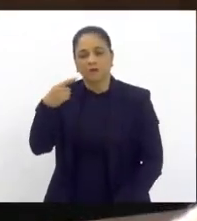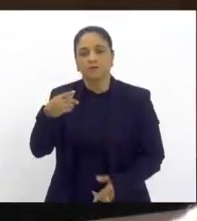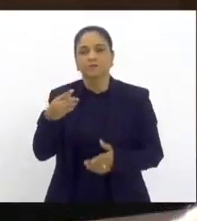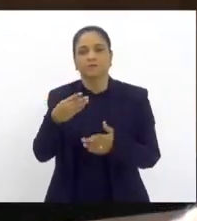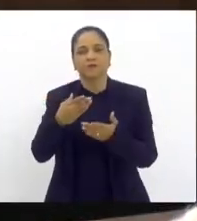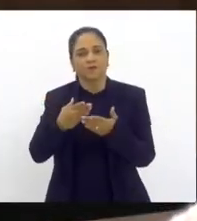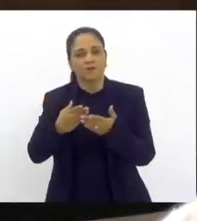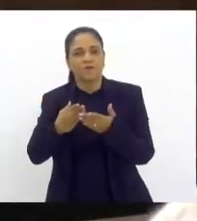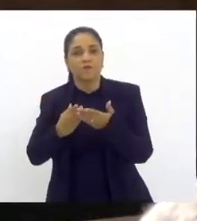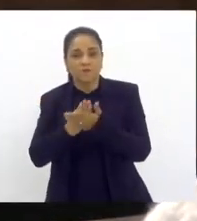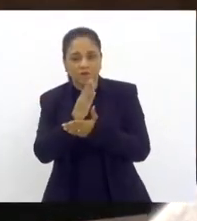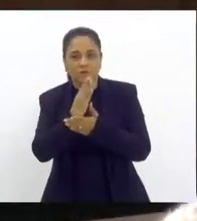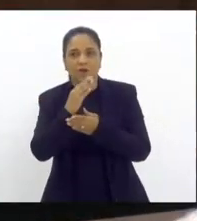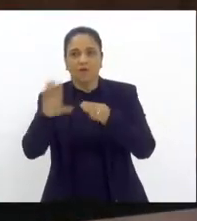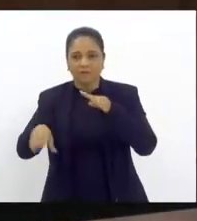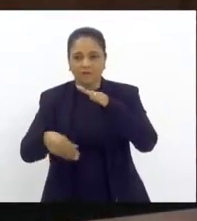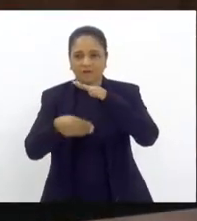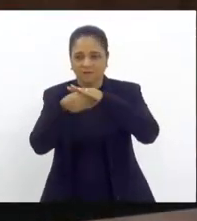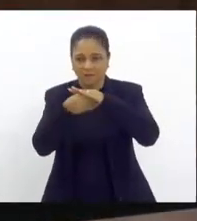projeto.